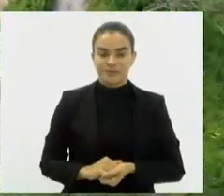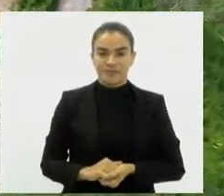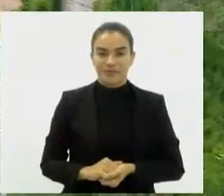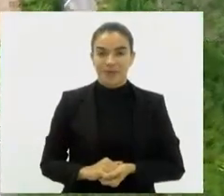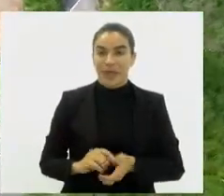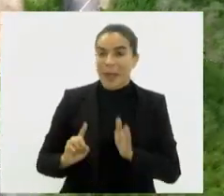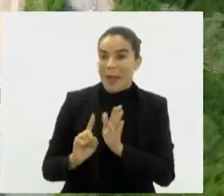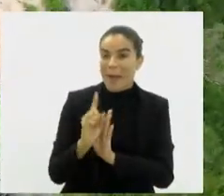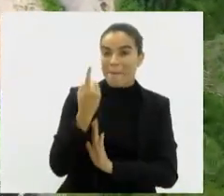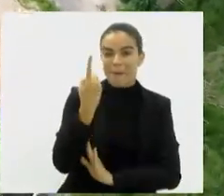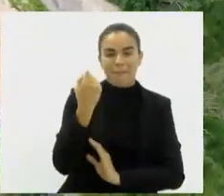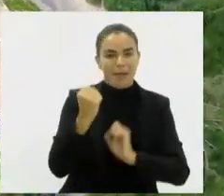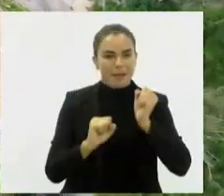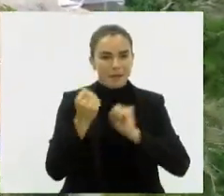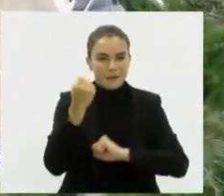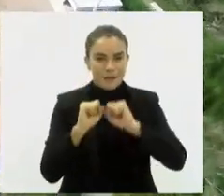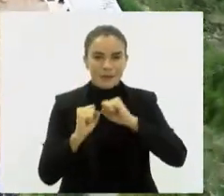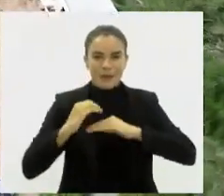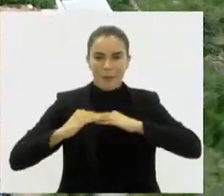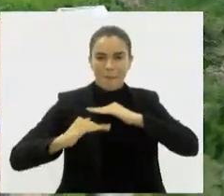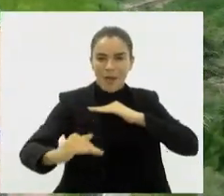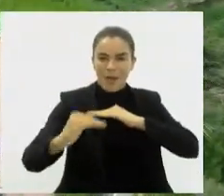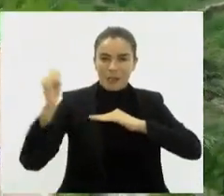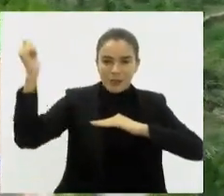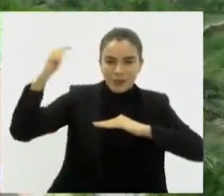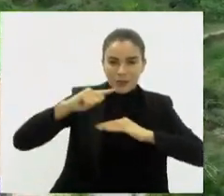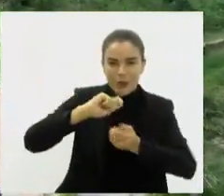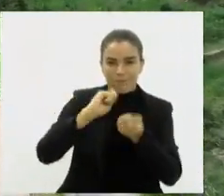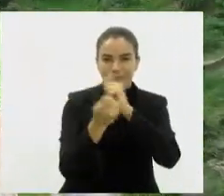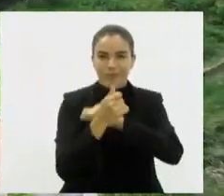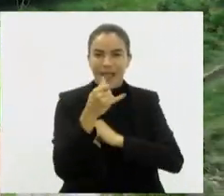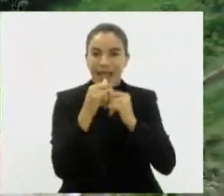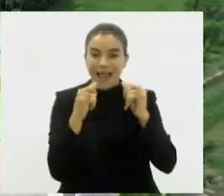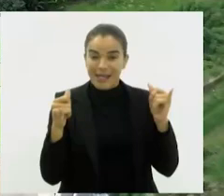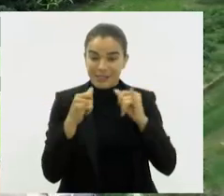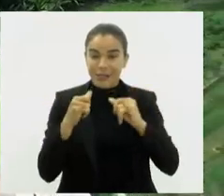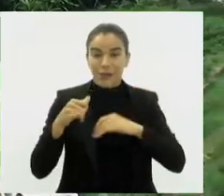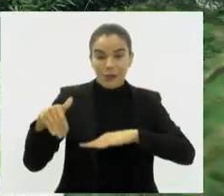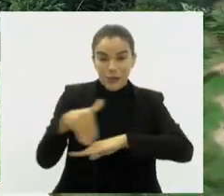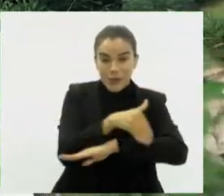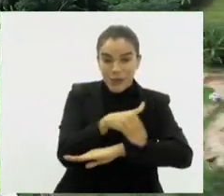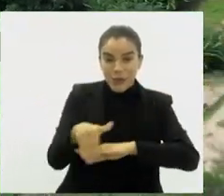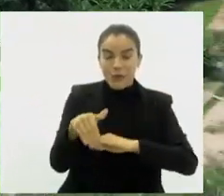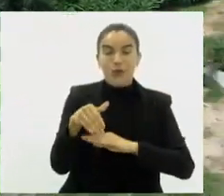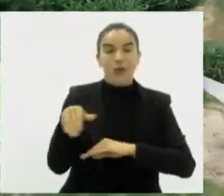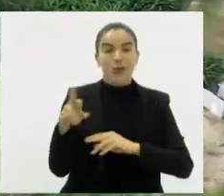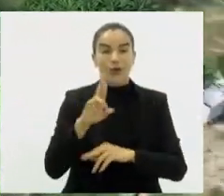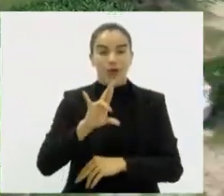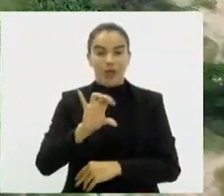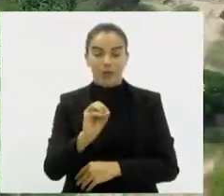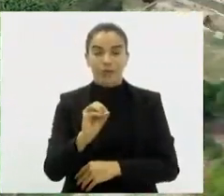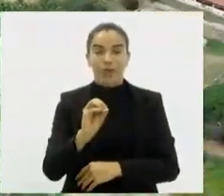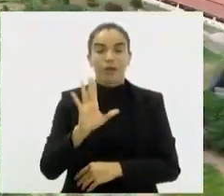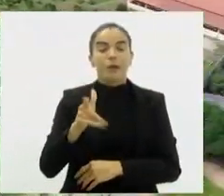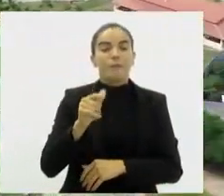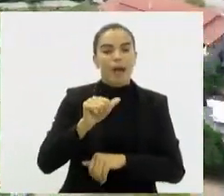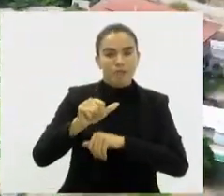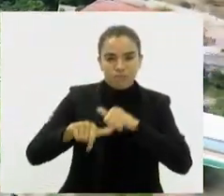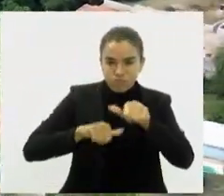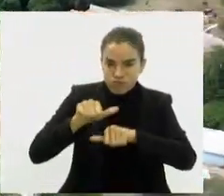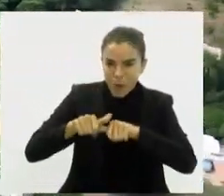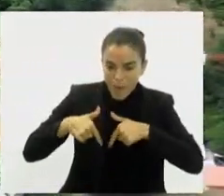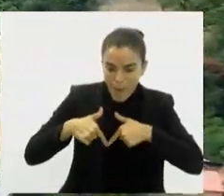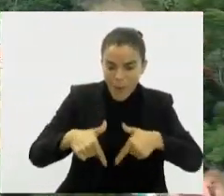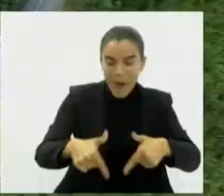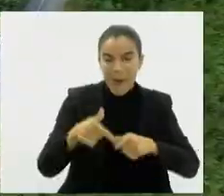A primeira usina solar do Departamento de Estradas de Rodagem do Rio está recebendo os últimos ajustes para entrar em operação